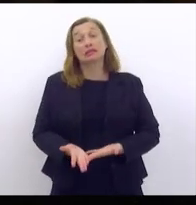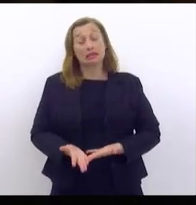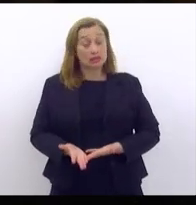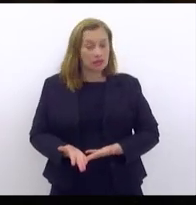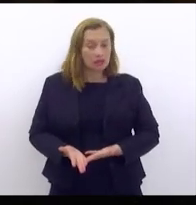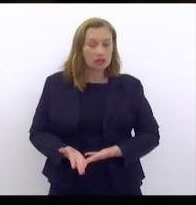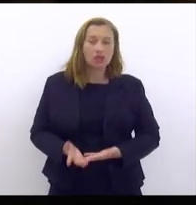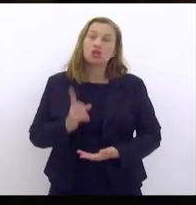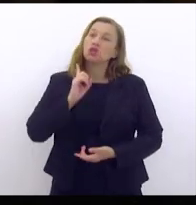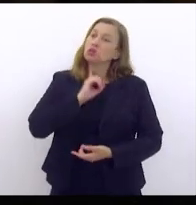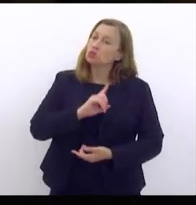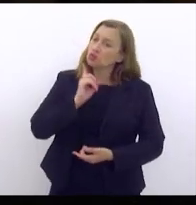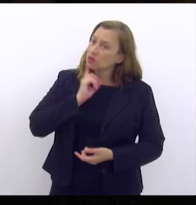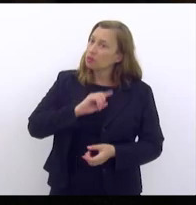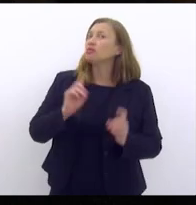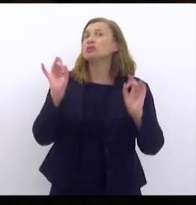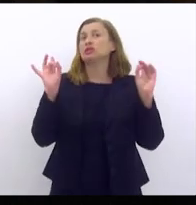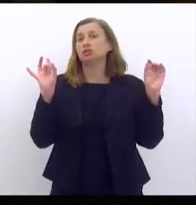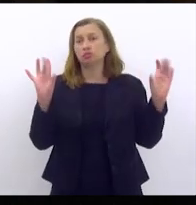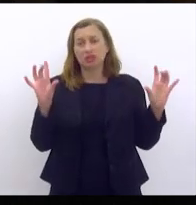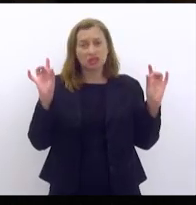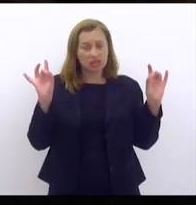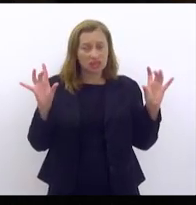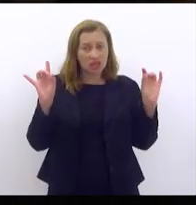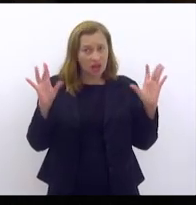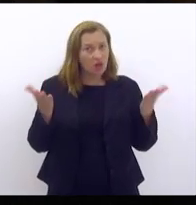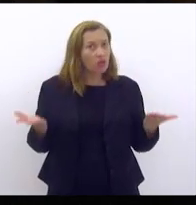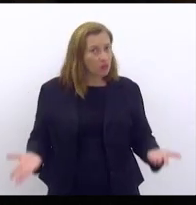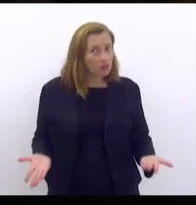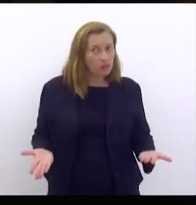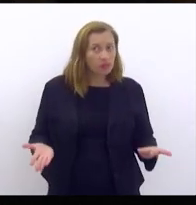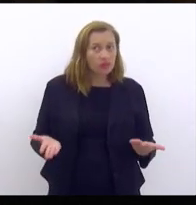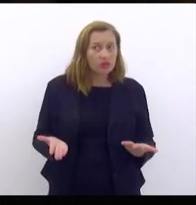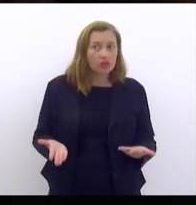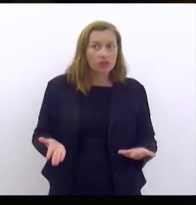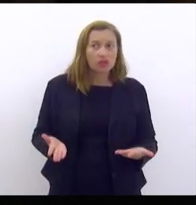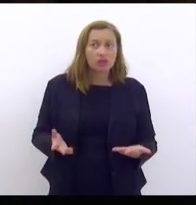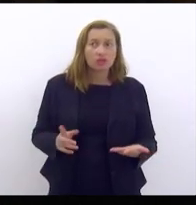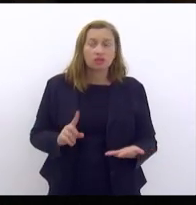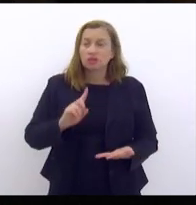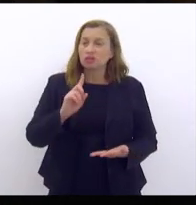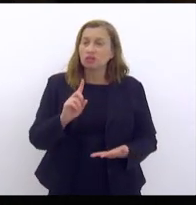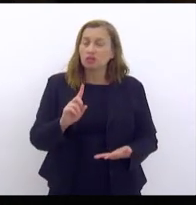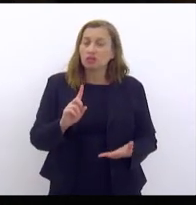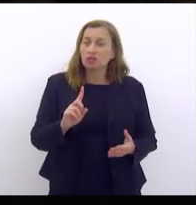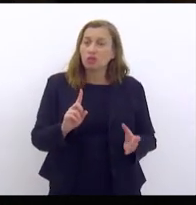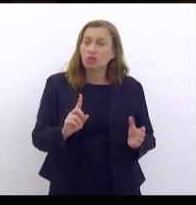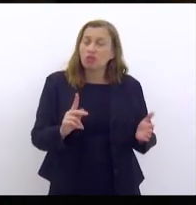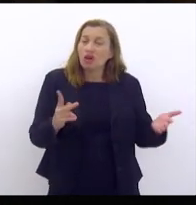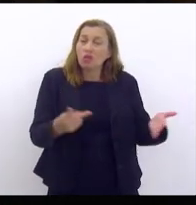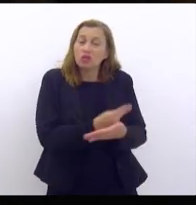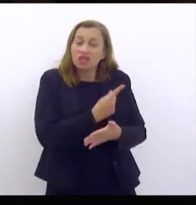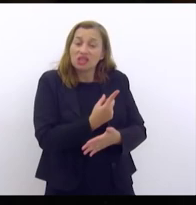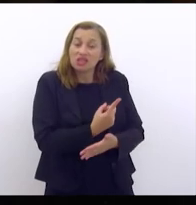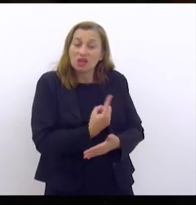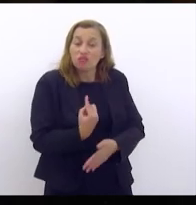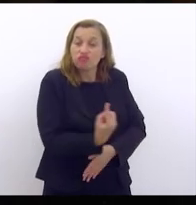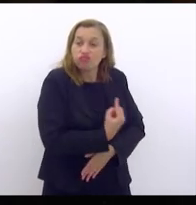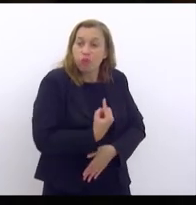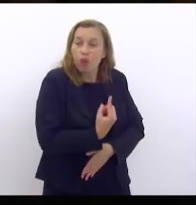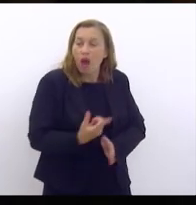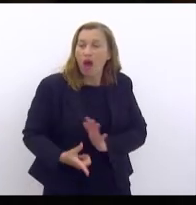E no Flamengo especial, não foi um evento que aconteceu isolado. Porque